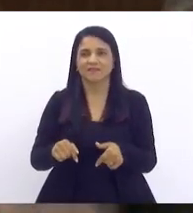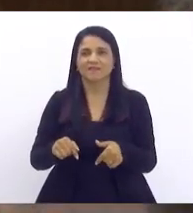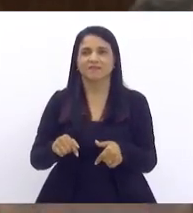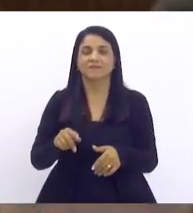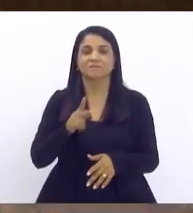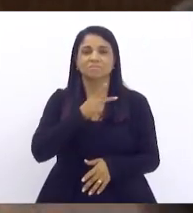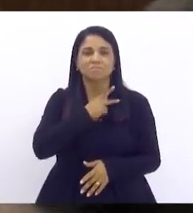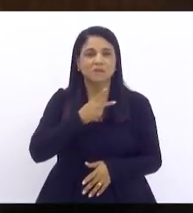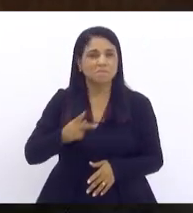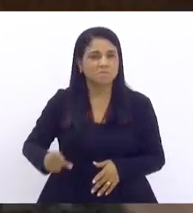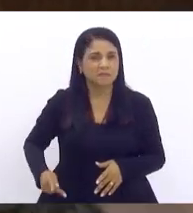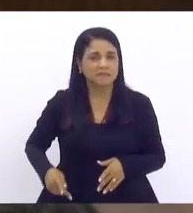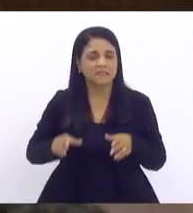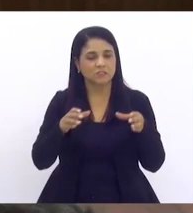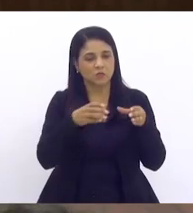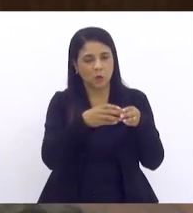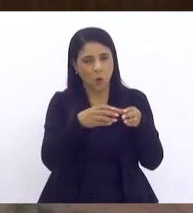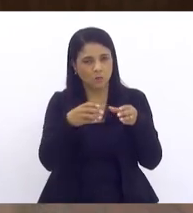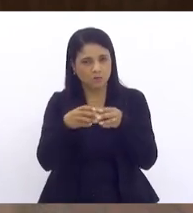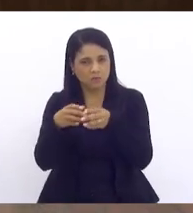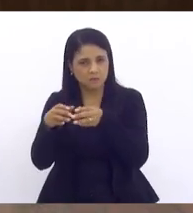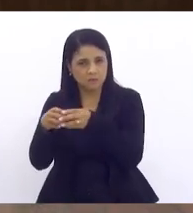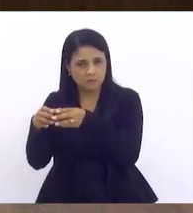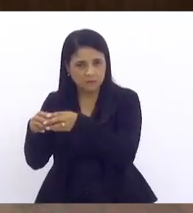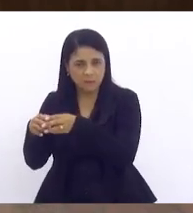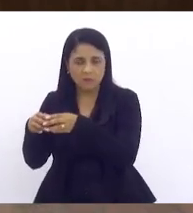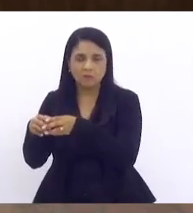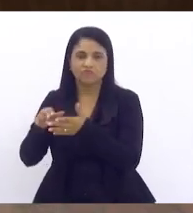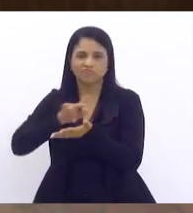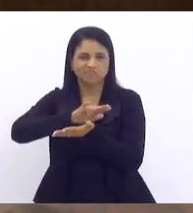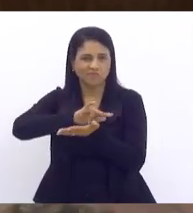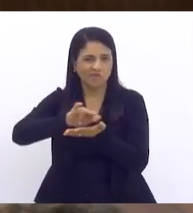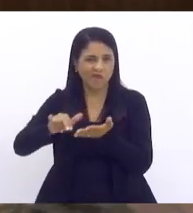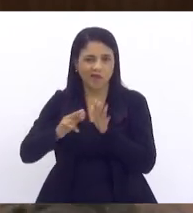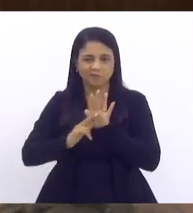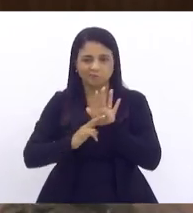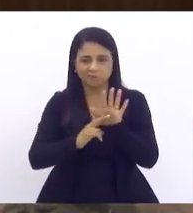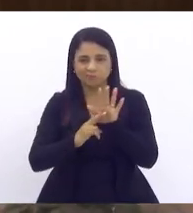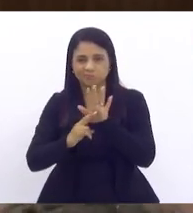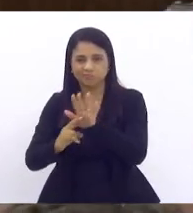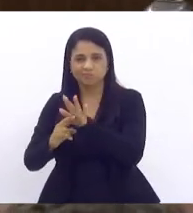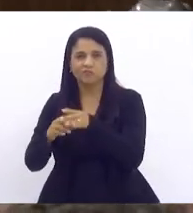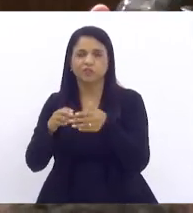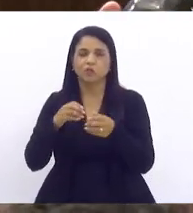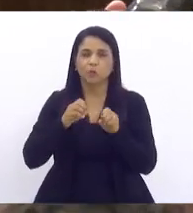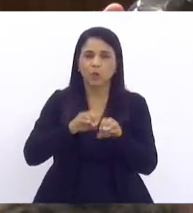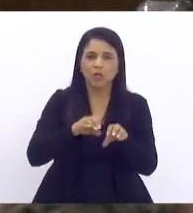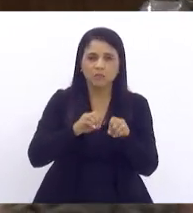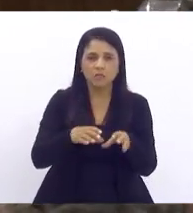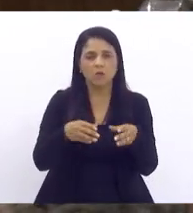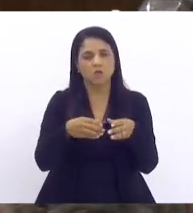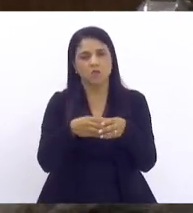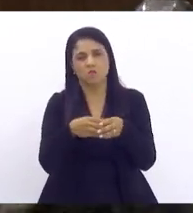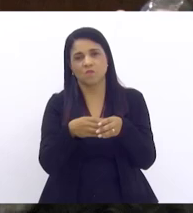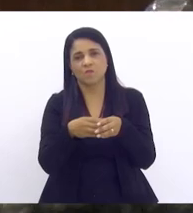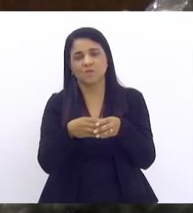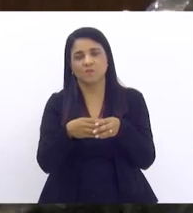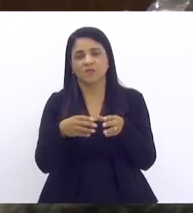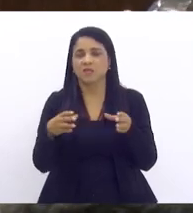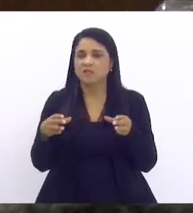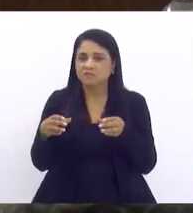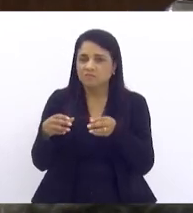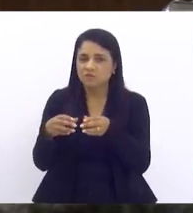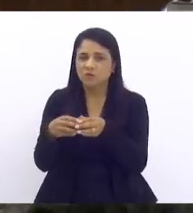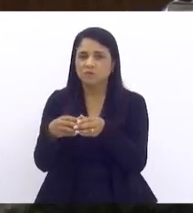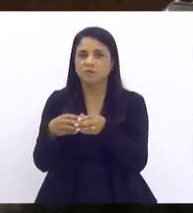das comissões presentes, Comissão de Educação, Comissão das